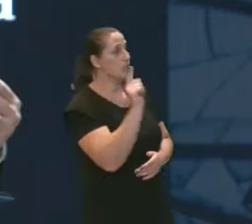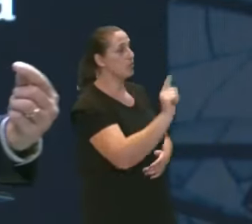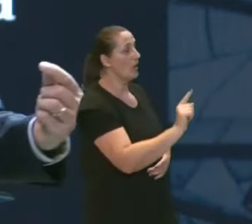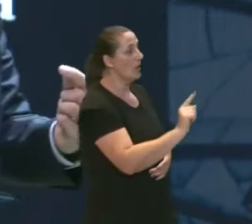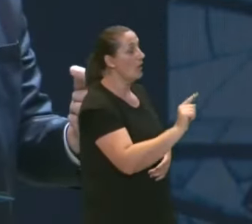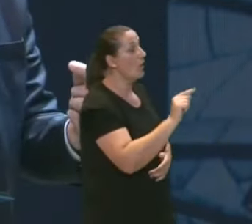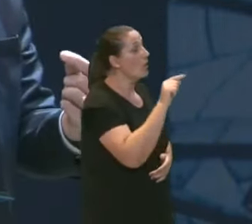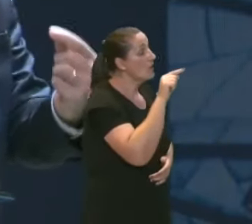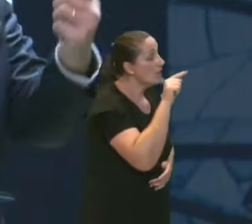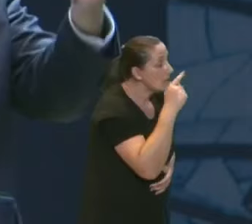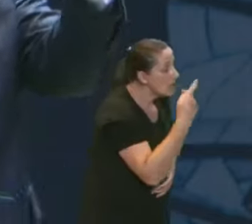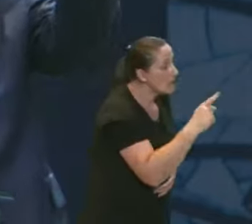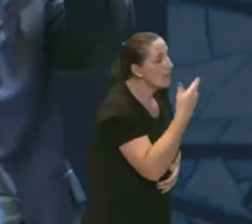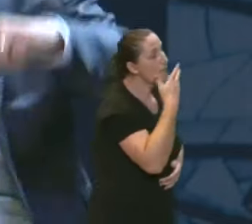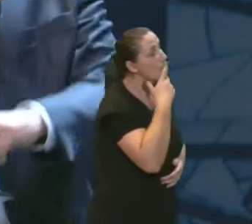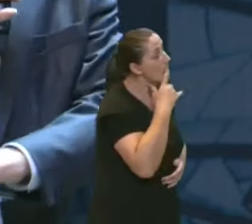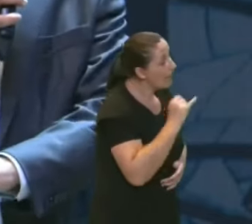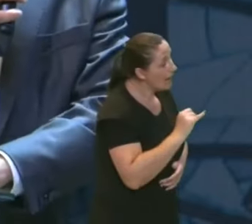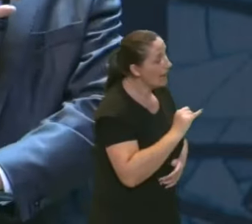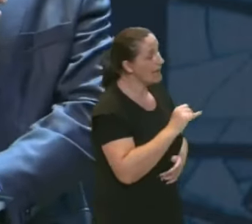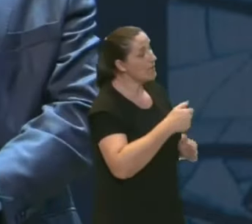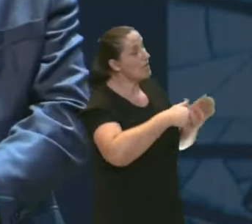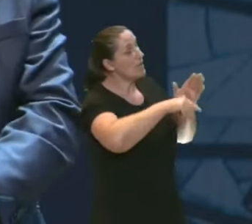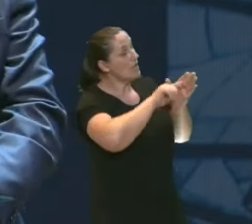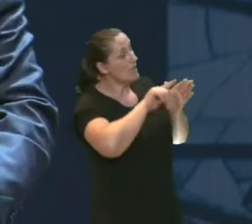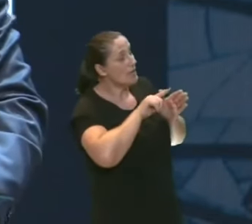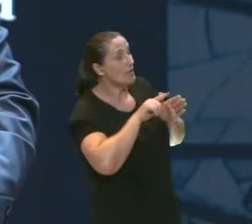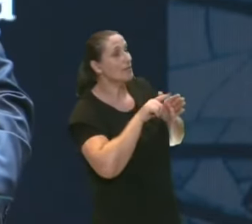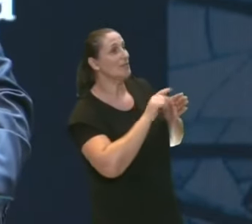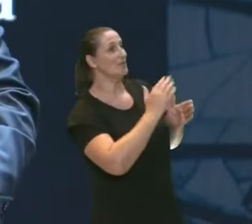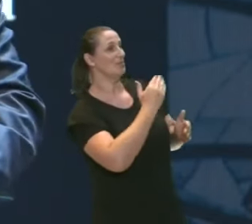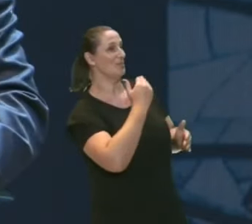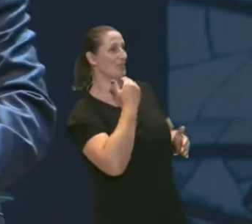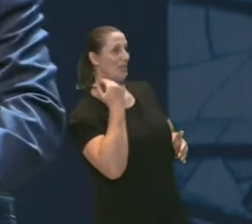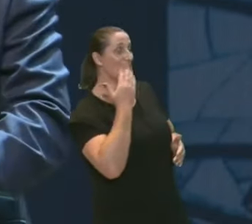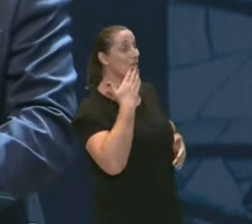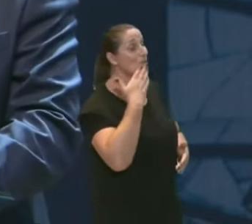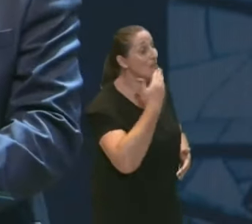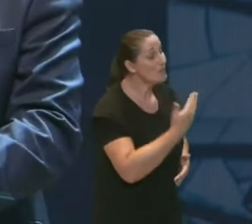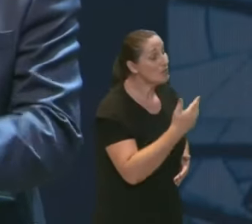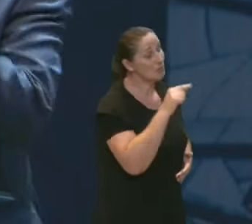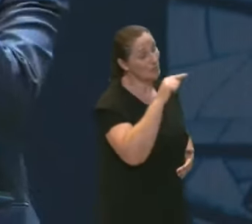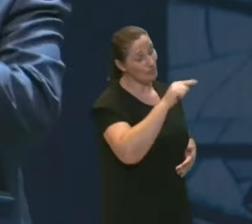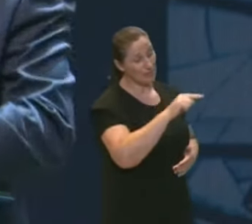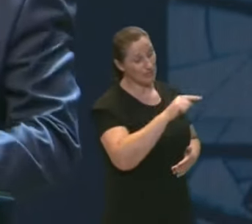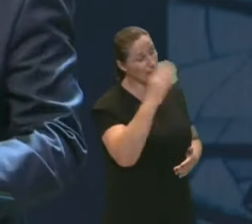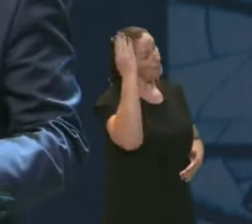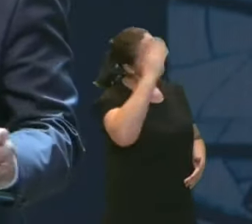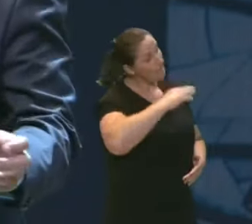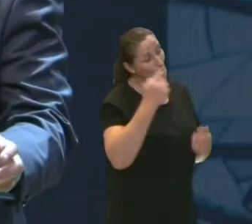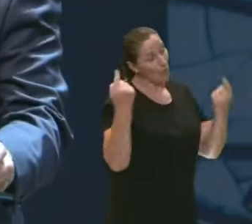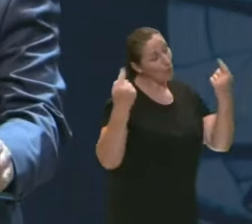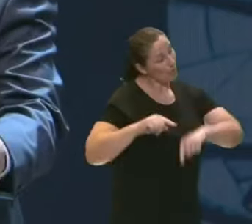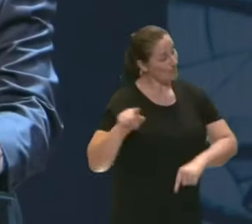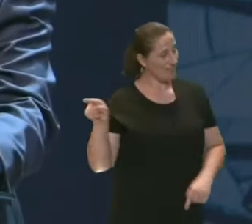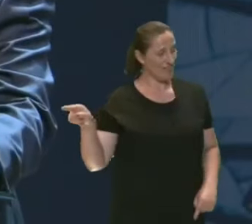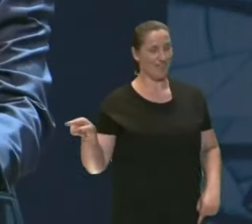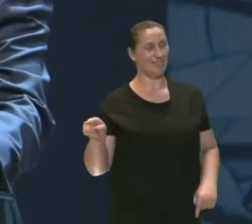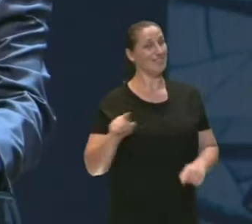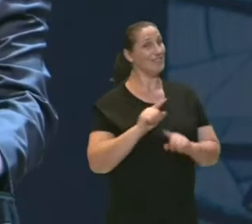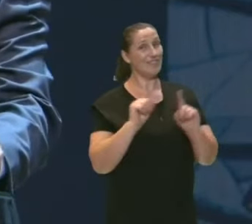antes de morrer, pediu perdão em nome dos irmãos, em nome dos filhos, para dizer, seus irmãos agiram